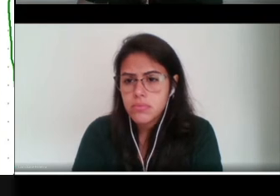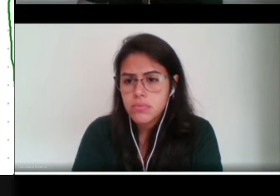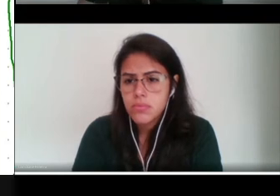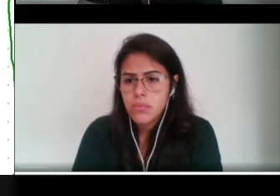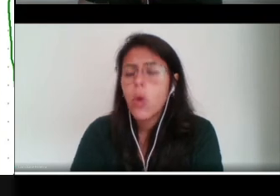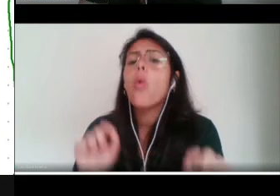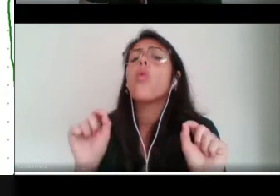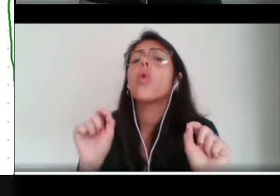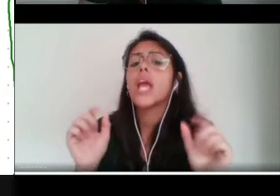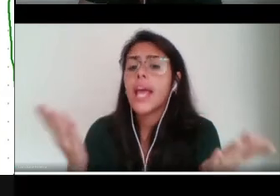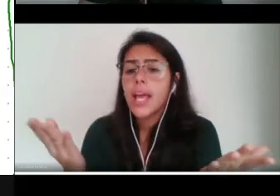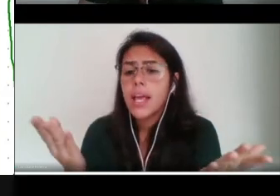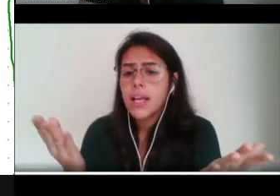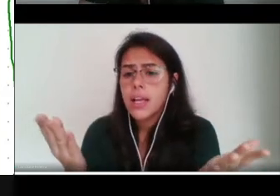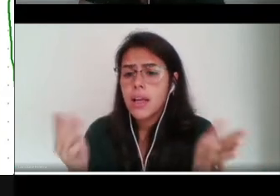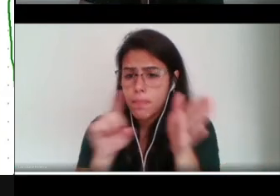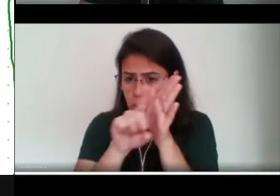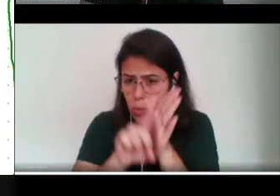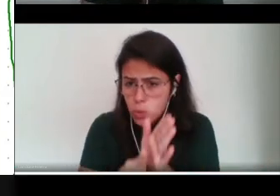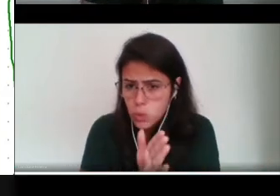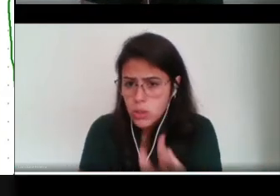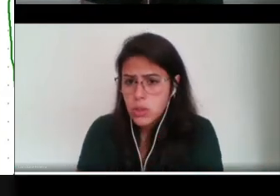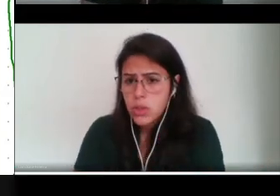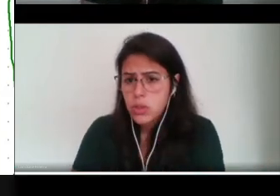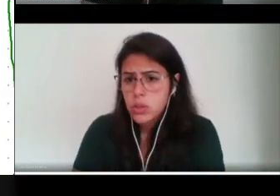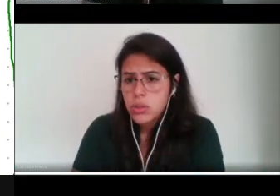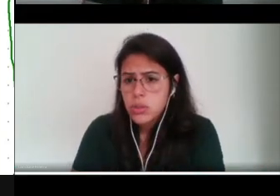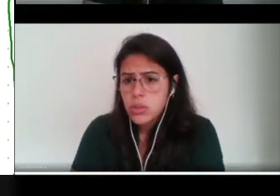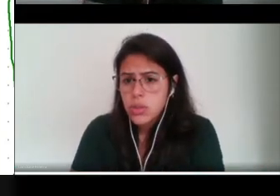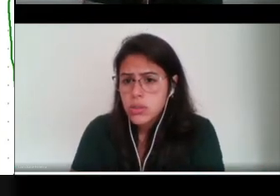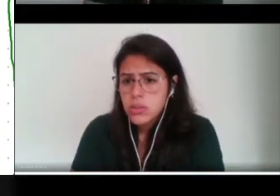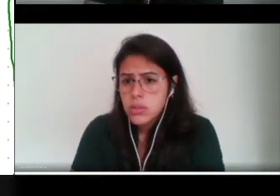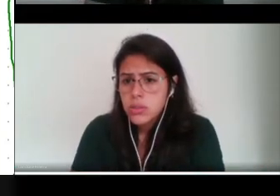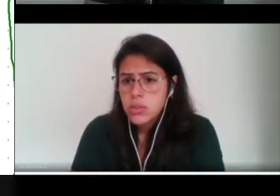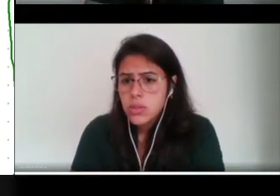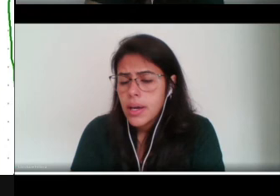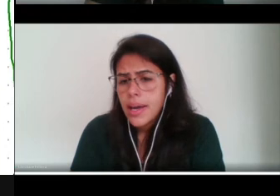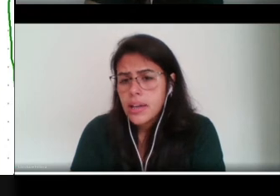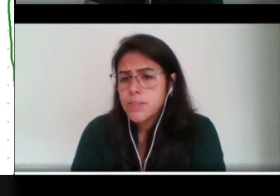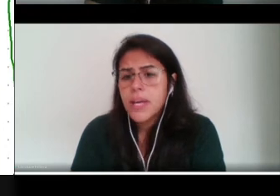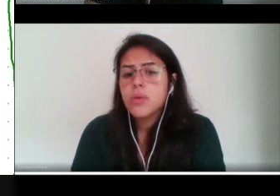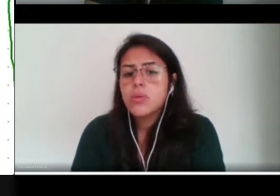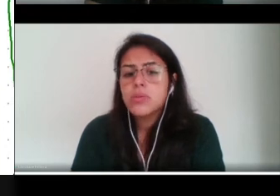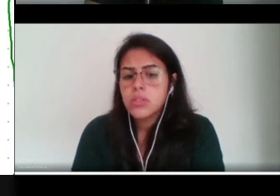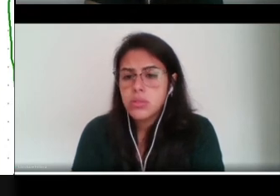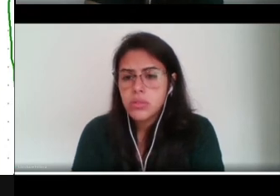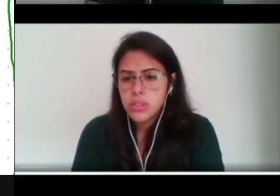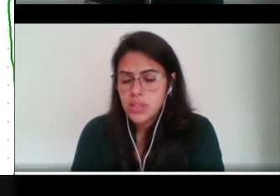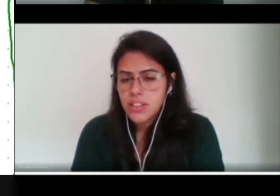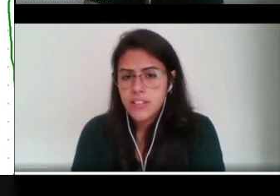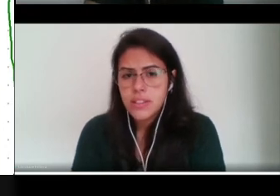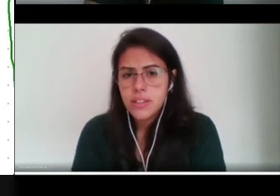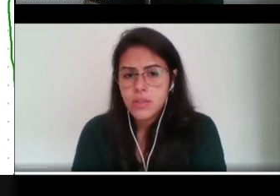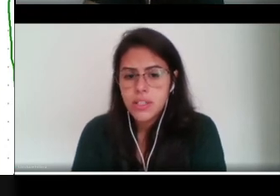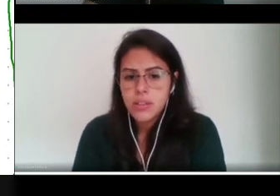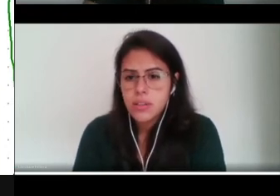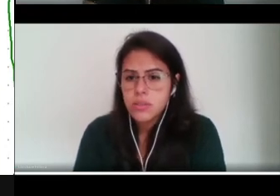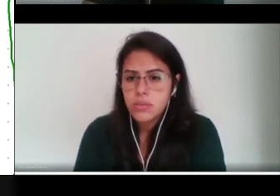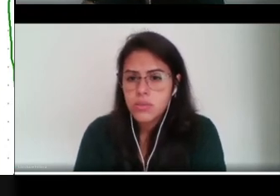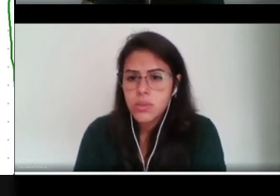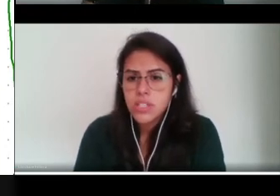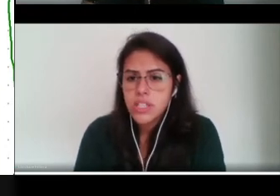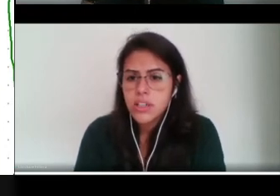As perguntas, tudo que você está falando aí, eu não consegui encontrar, não. Tá numa pasta no Moodle que você falou? Algo assim?